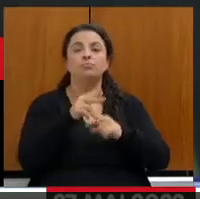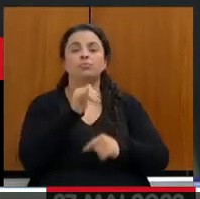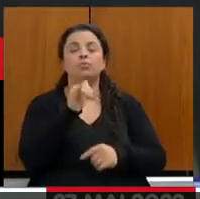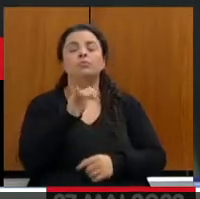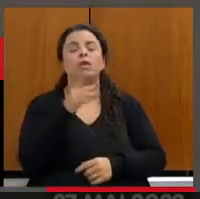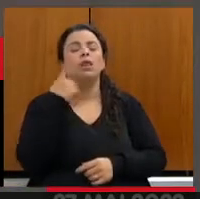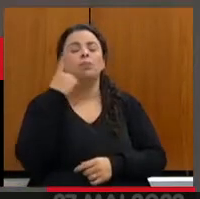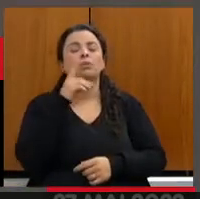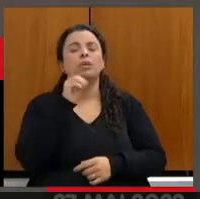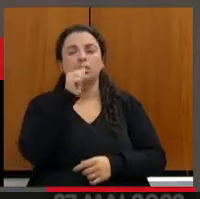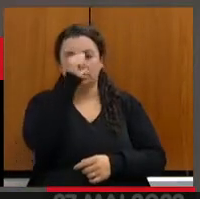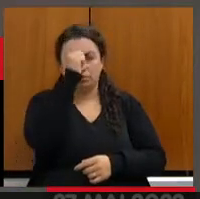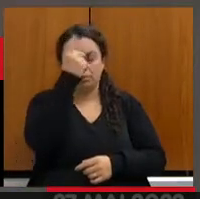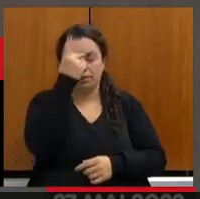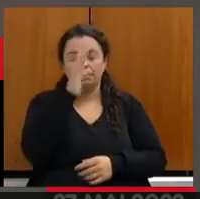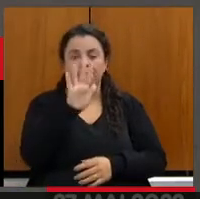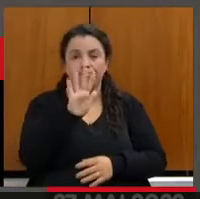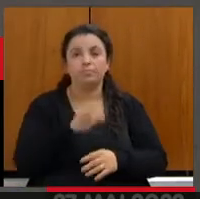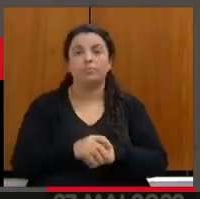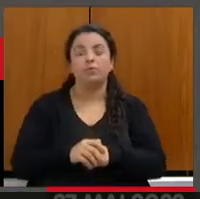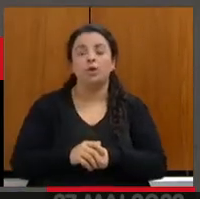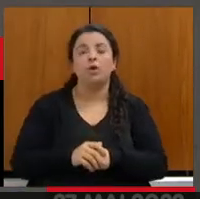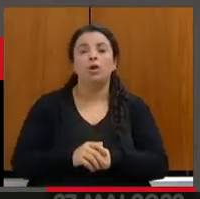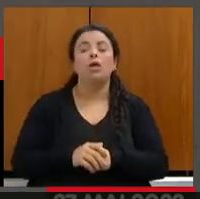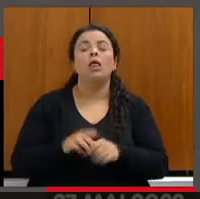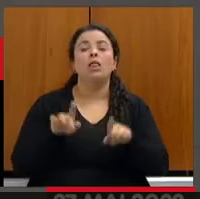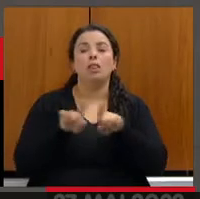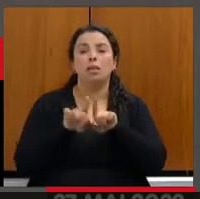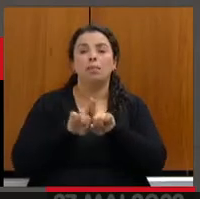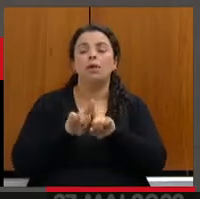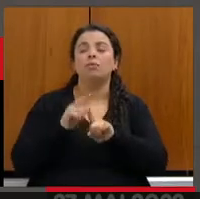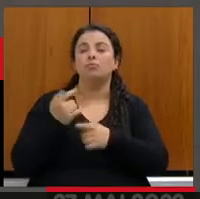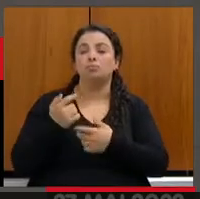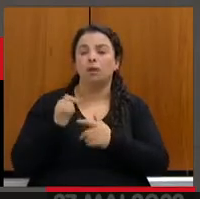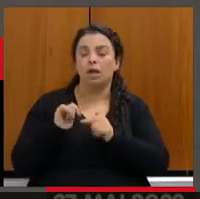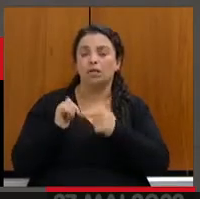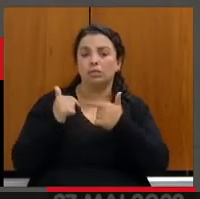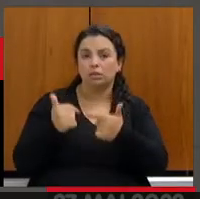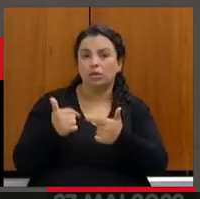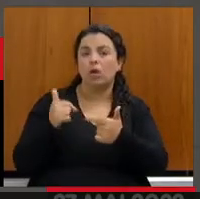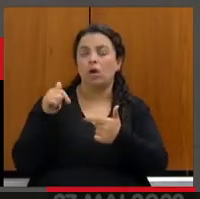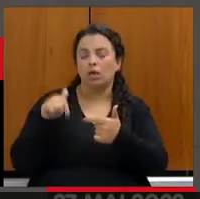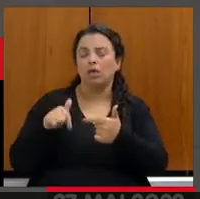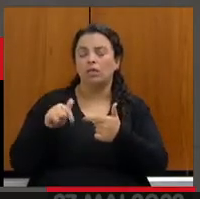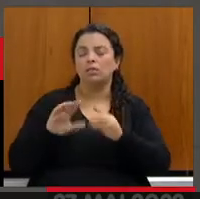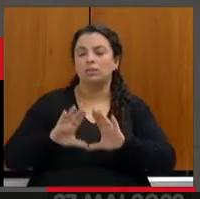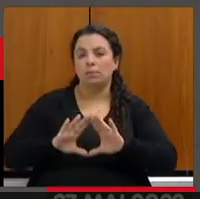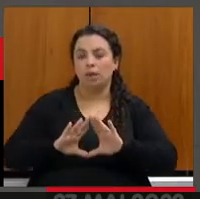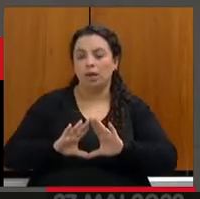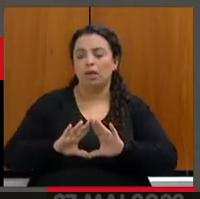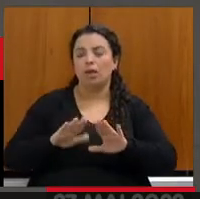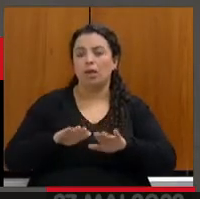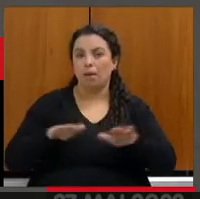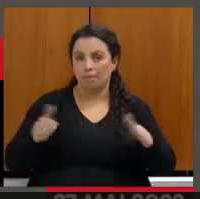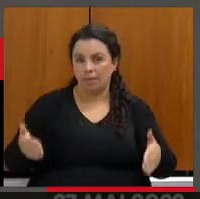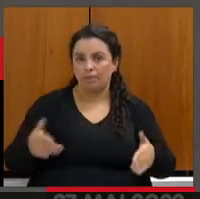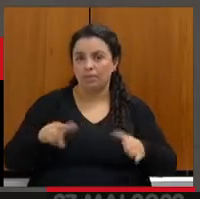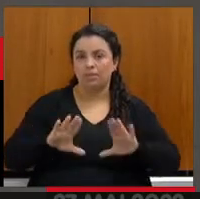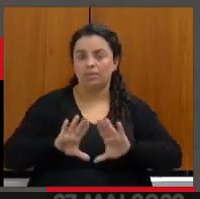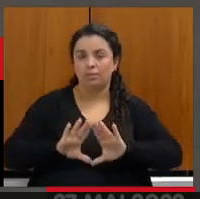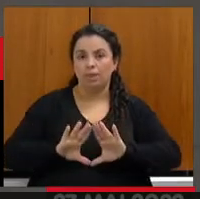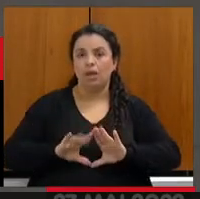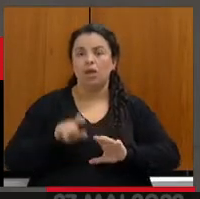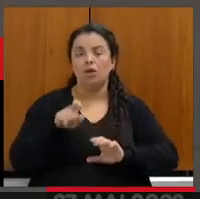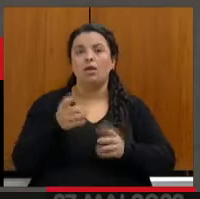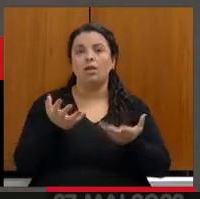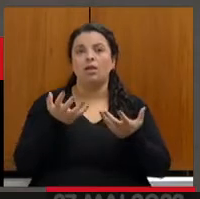pois não preciso mais um gesto dessa casa e da mesa da Assembleia com relação às mulheres eu gostaria